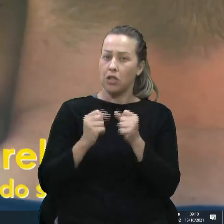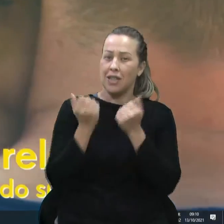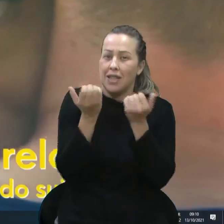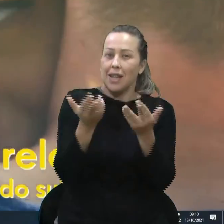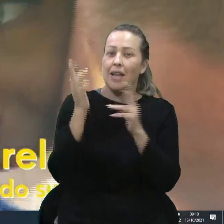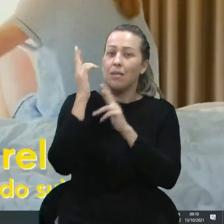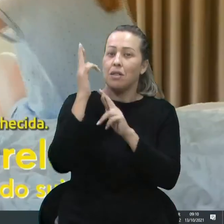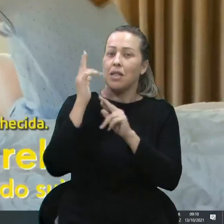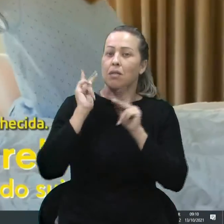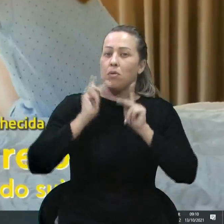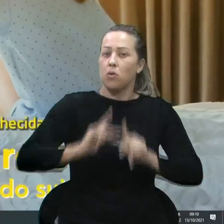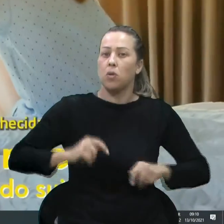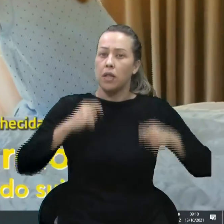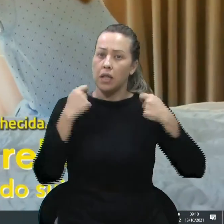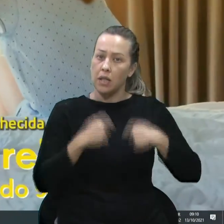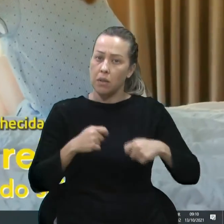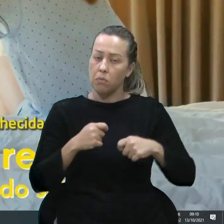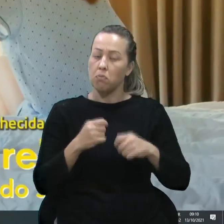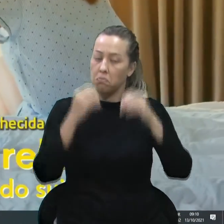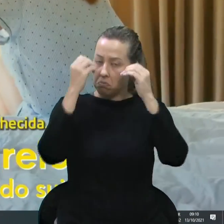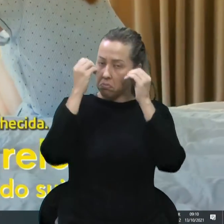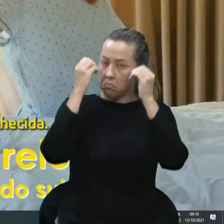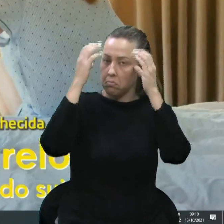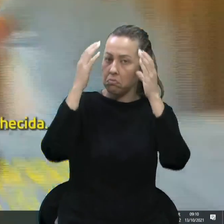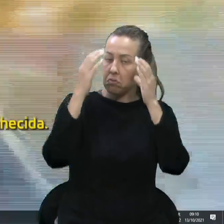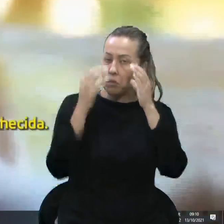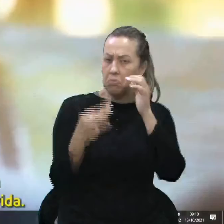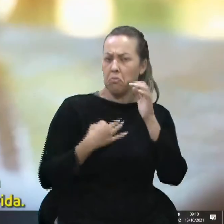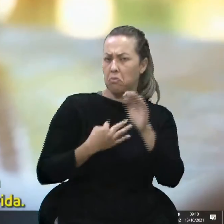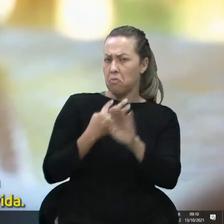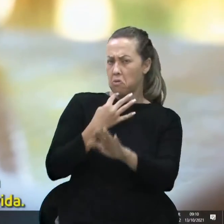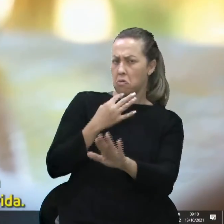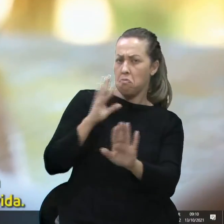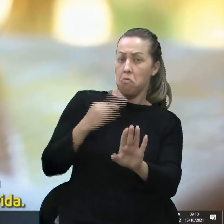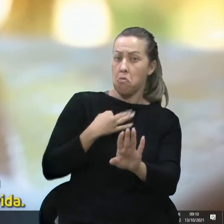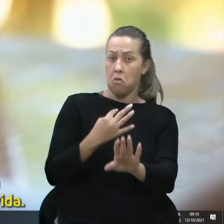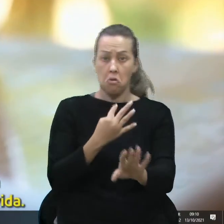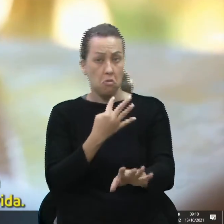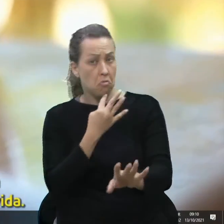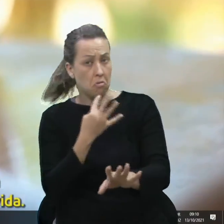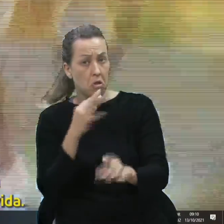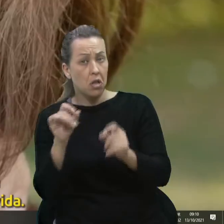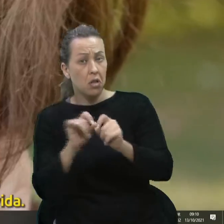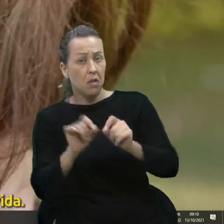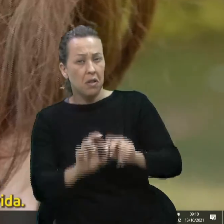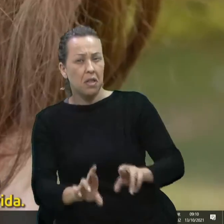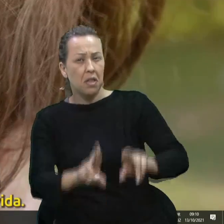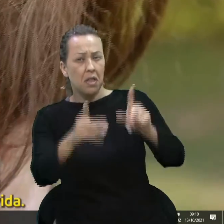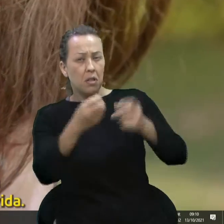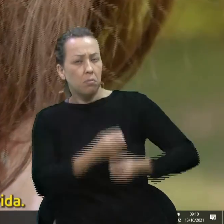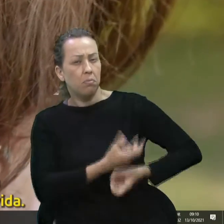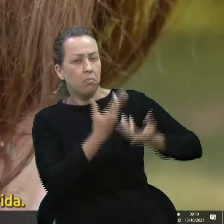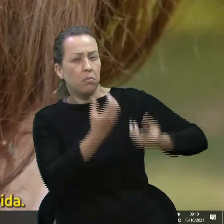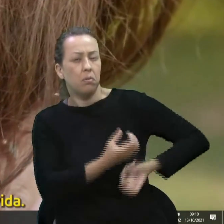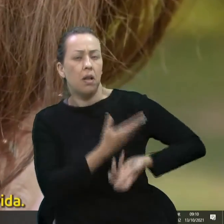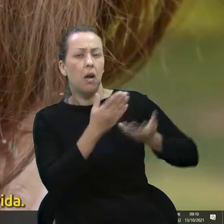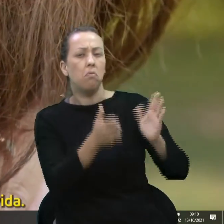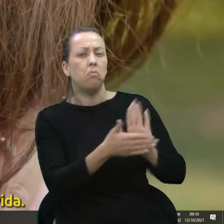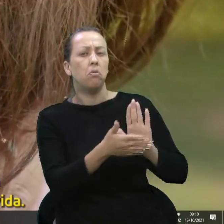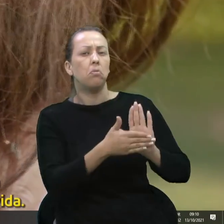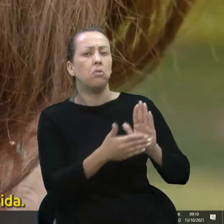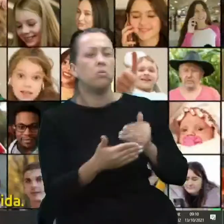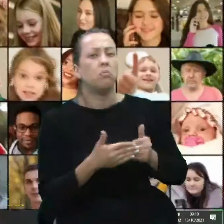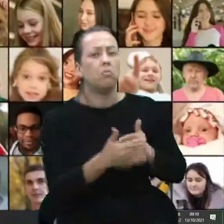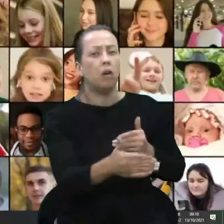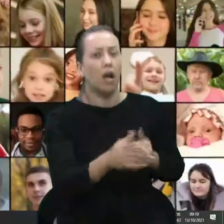quem precisa, a uma pessoa conhecida ou desconhecida. E podemos fazer a diferença e inspirar um propósito a uma